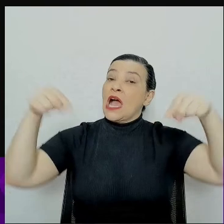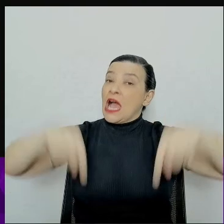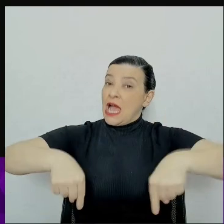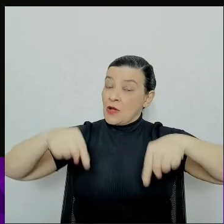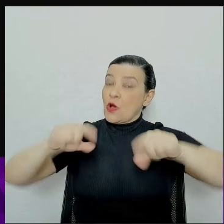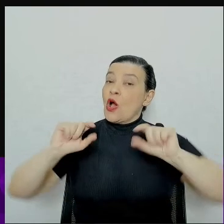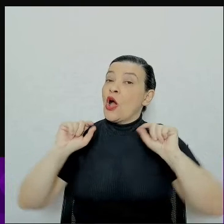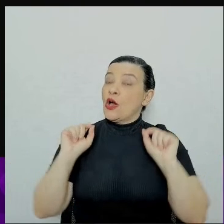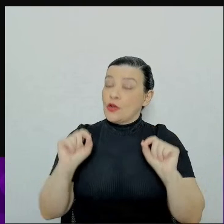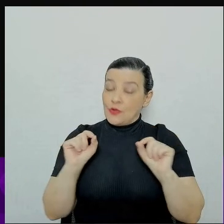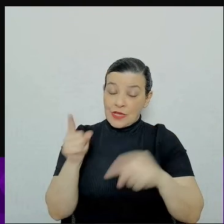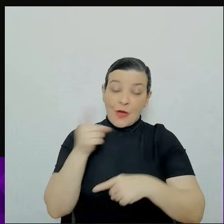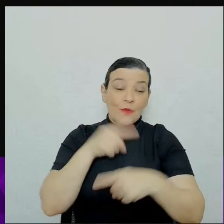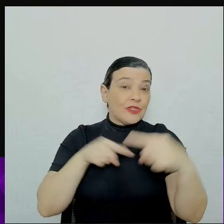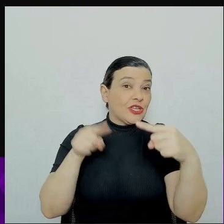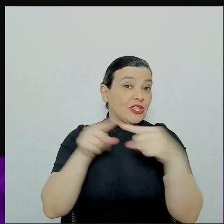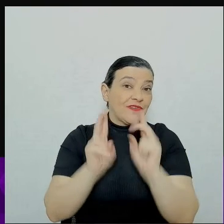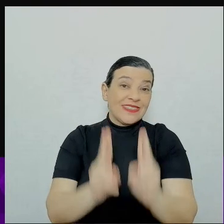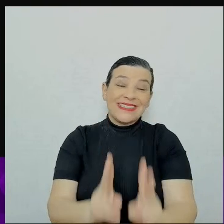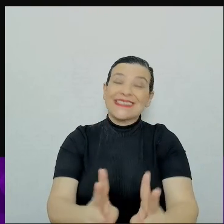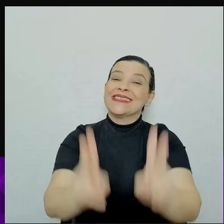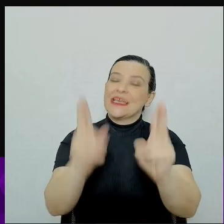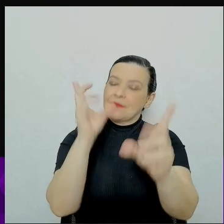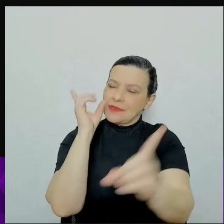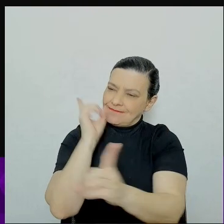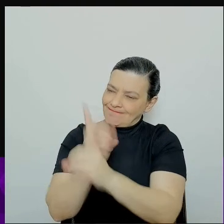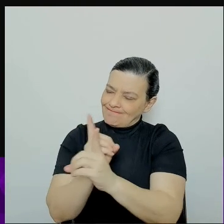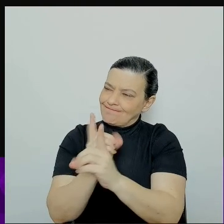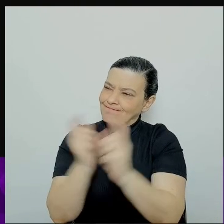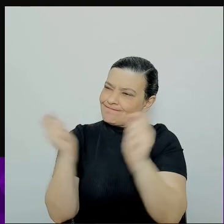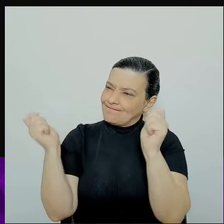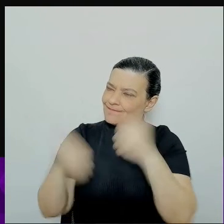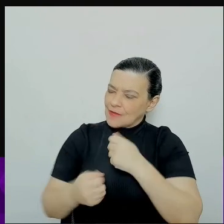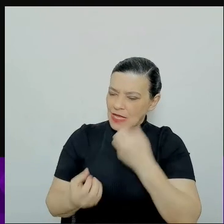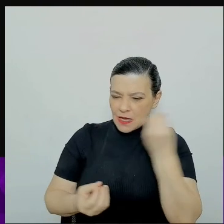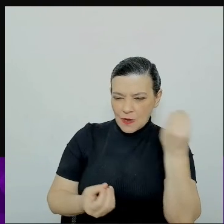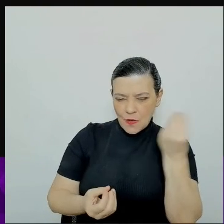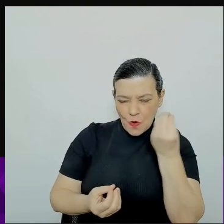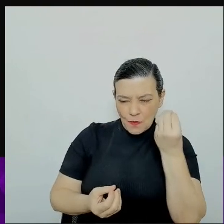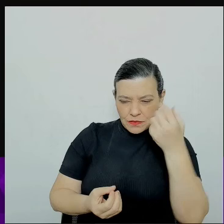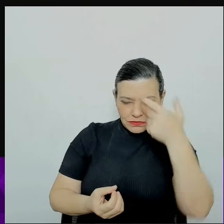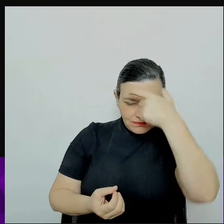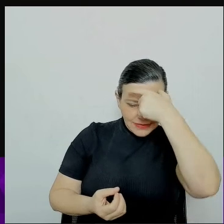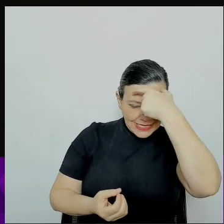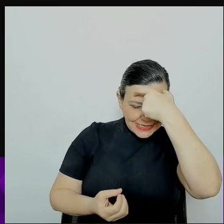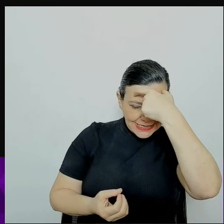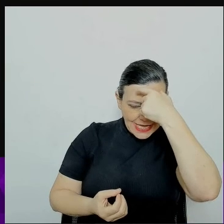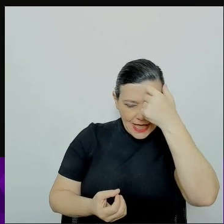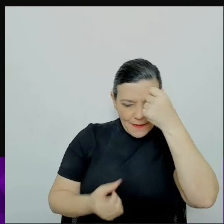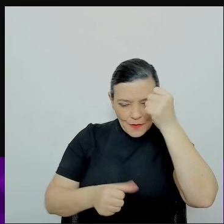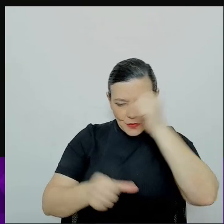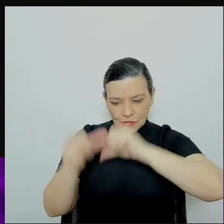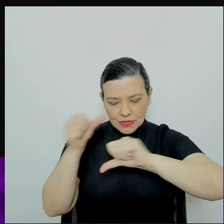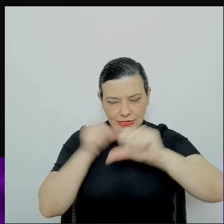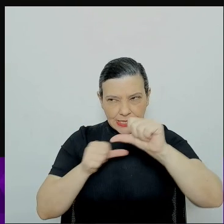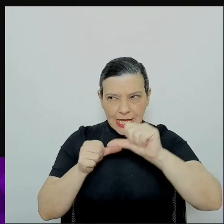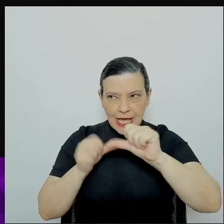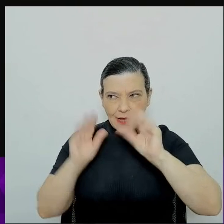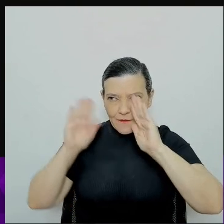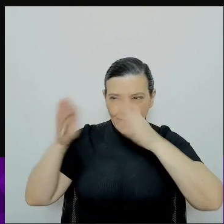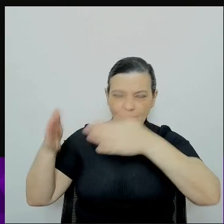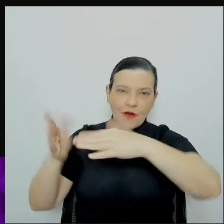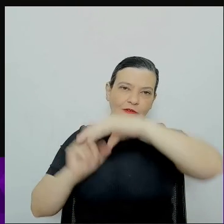tem muito mais a descobrir desse modo de pensar, dessa atribuição, dessa função e etc. É